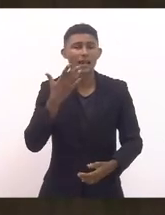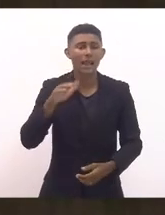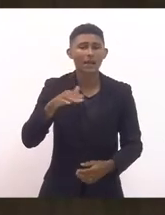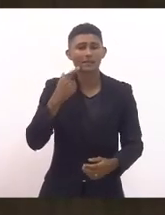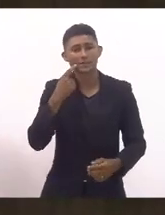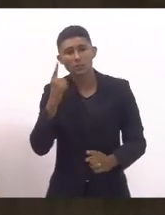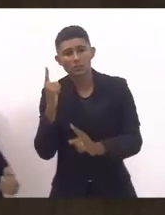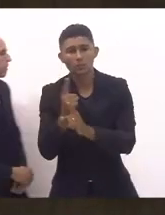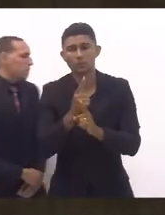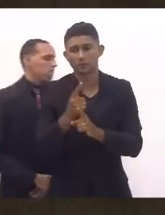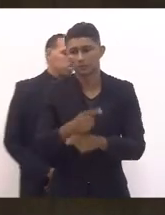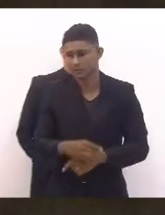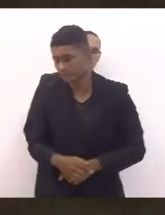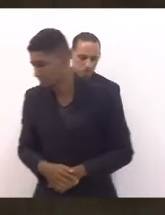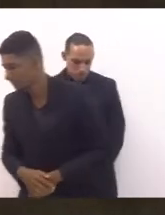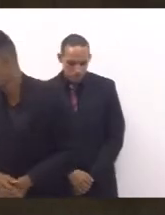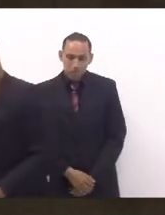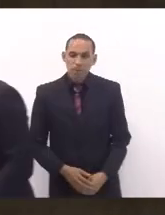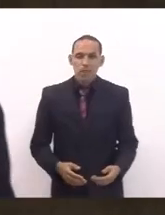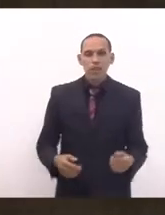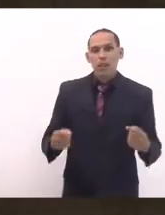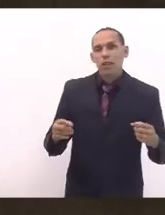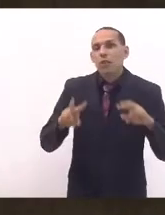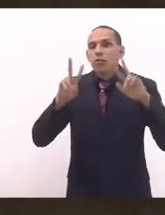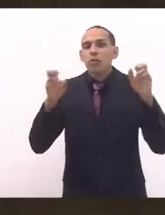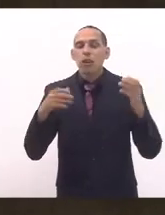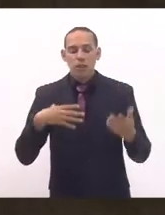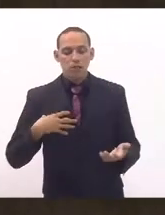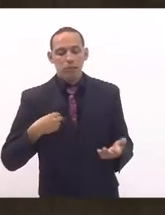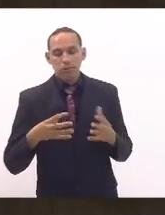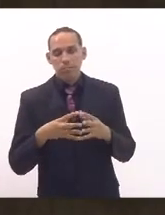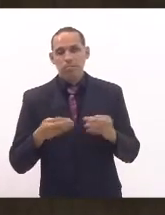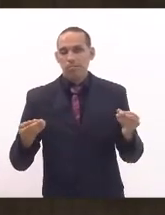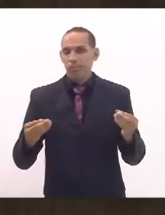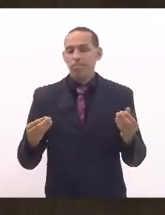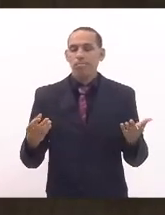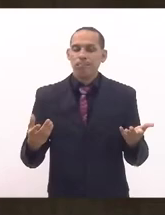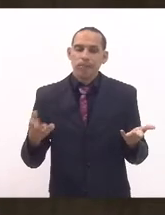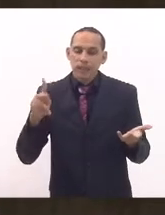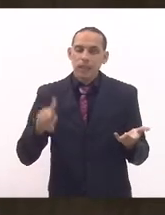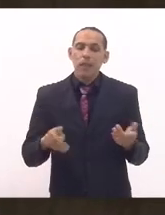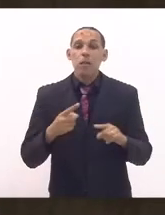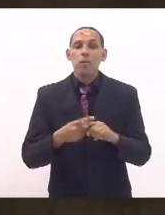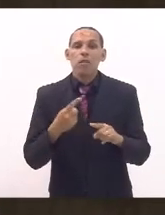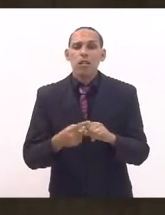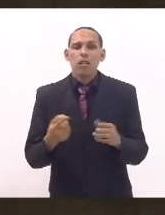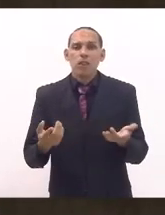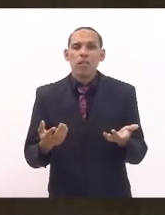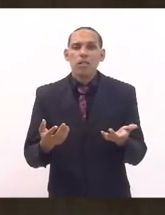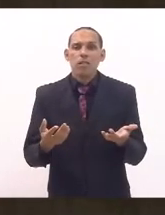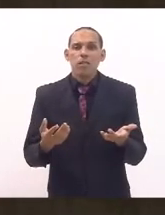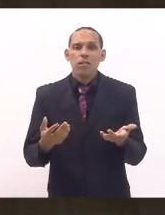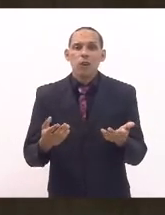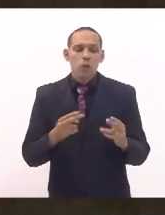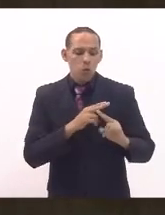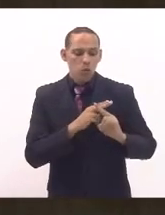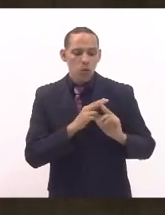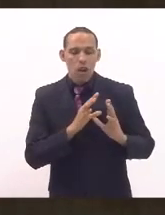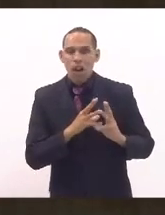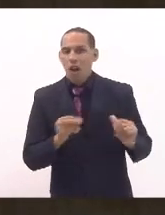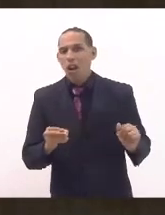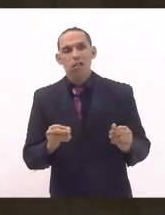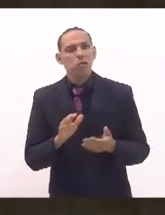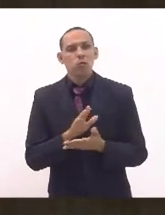uma boa notícia com relação ao seu filho desaparecido, senhora presidenta, porque elas não conseguem completar o luto, porque não